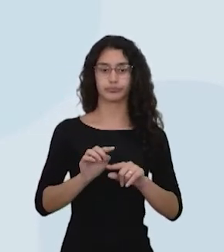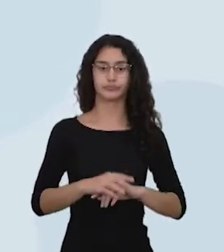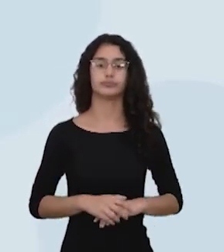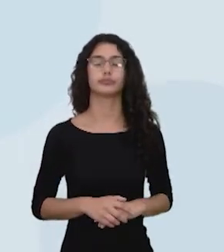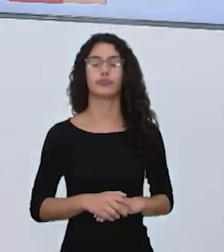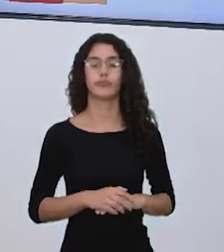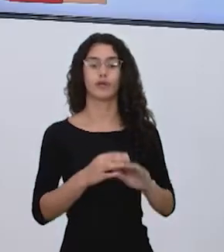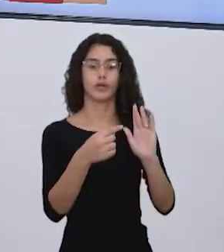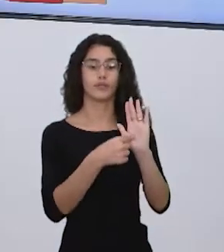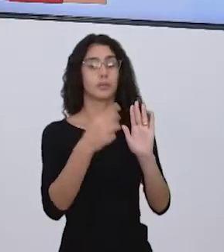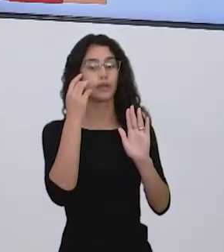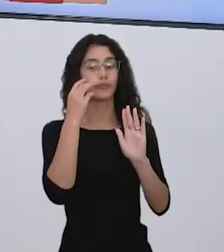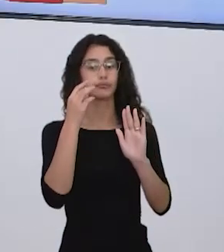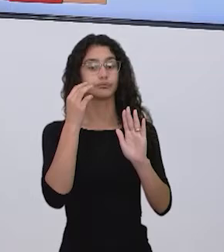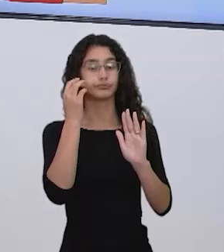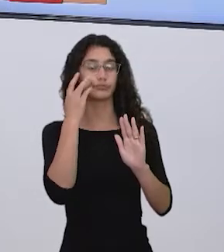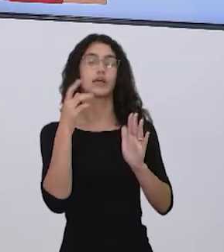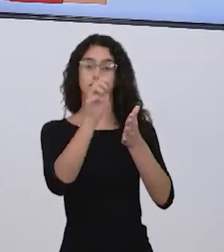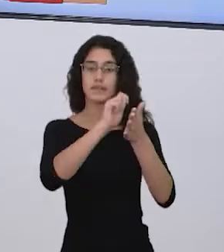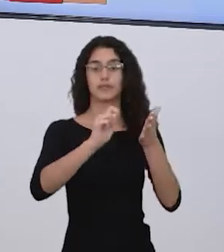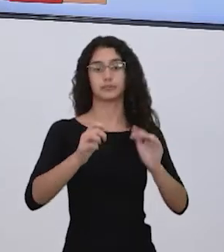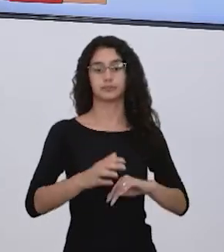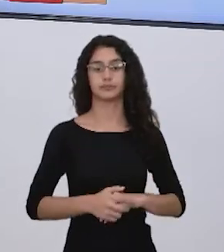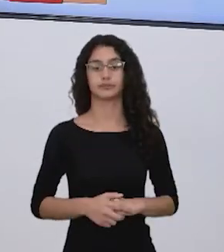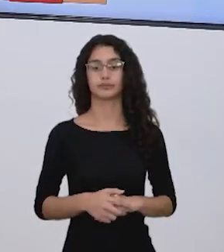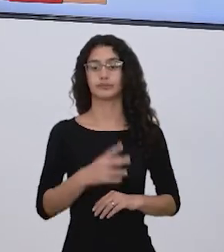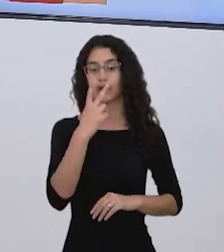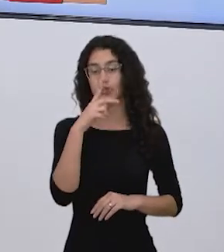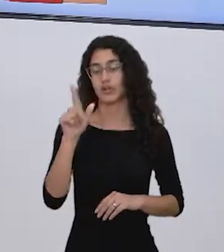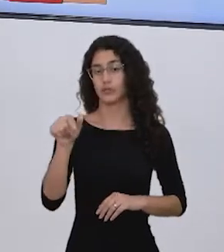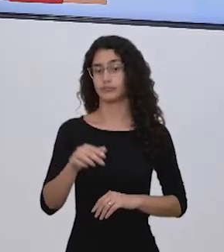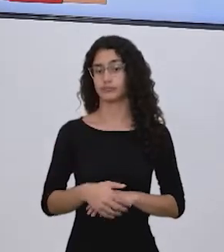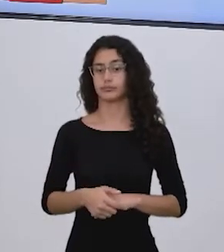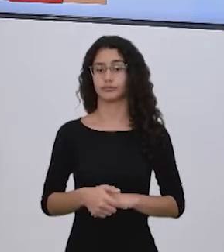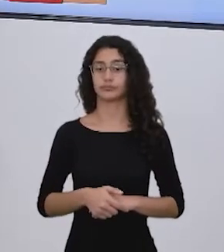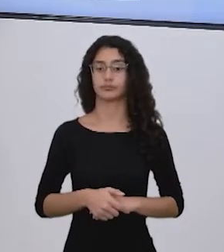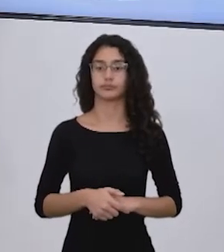habilitando a caneta, fica até mais fácil escrever, né? Eu acho que é essa.